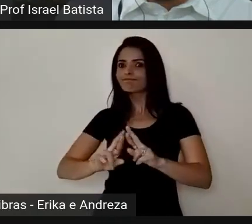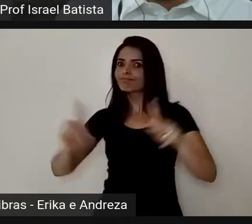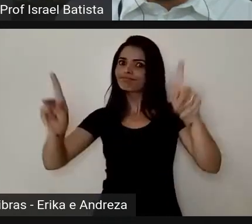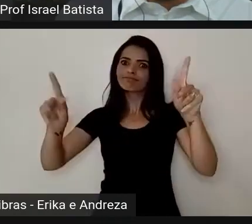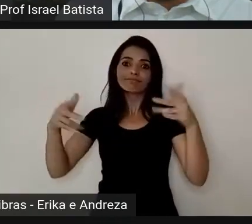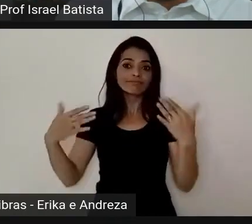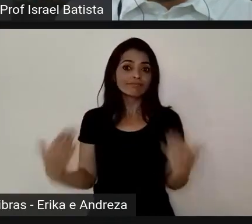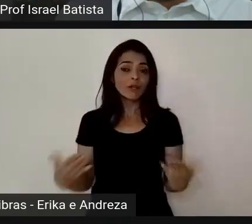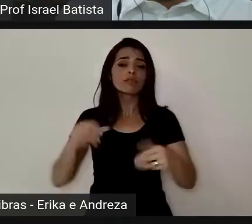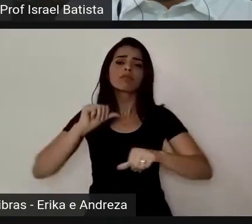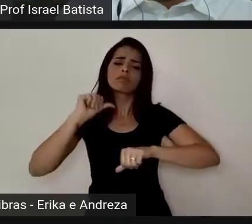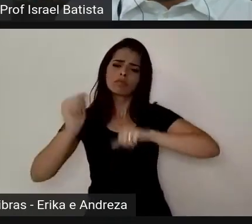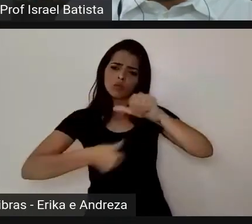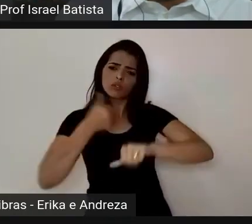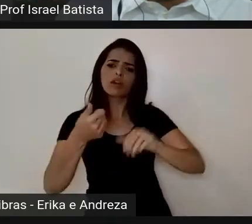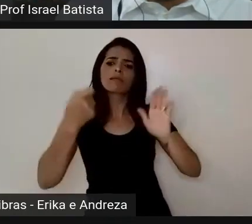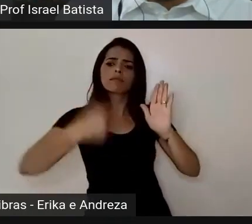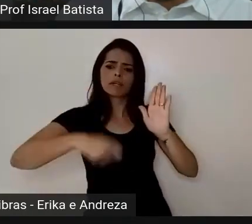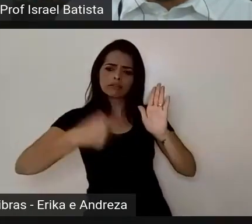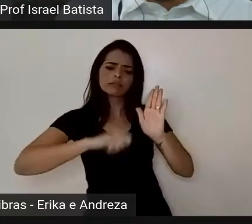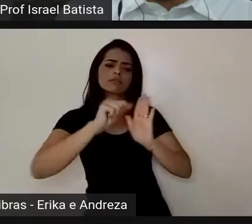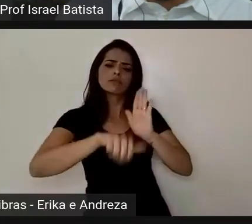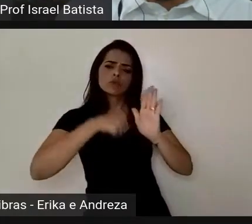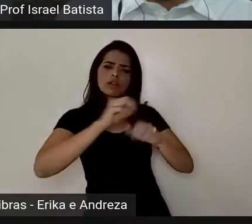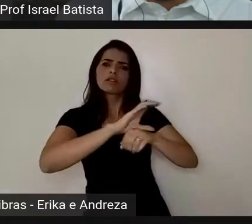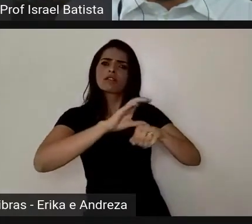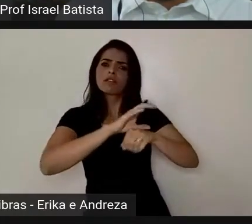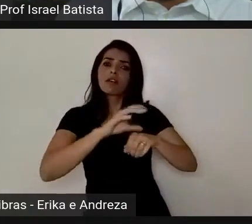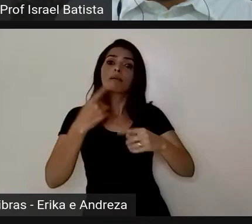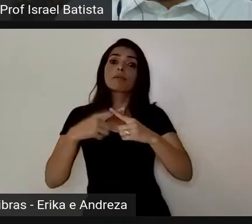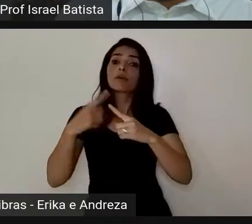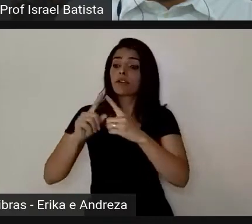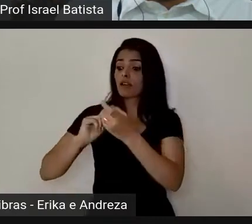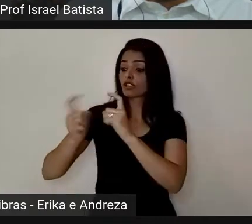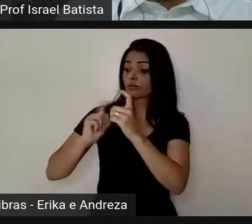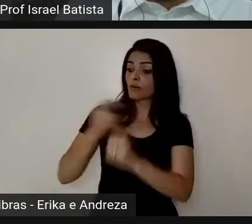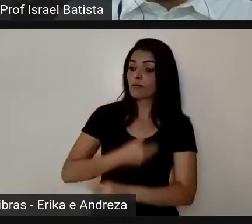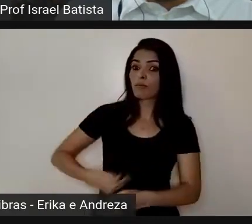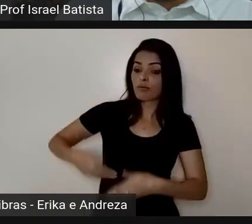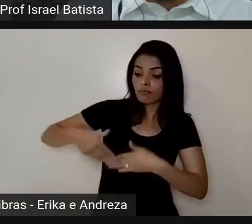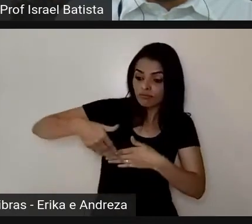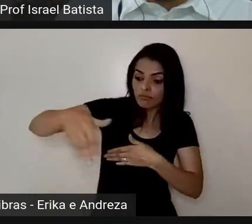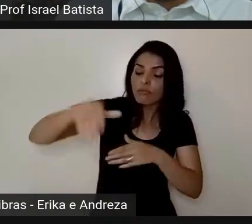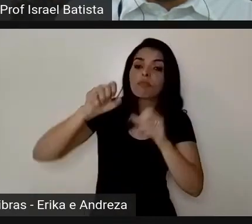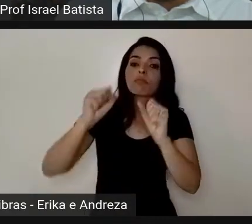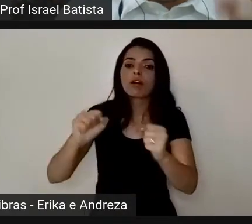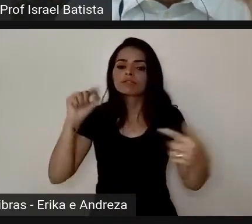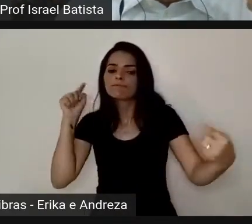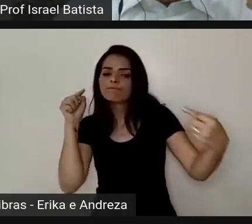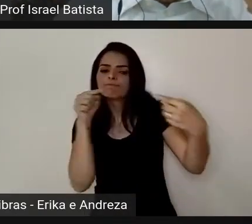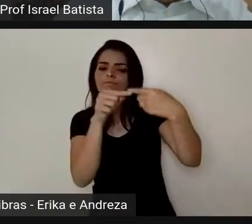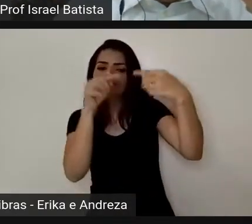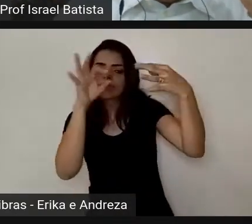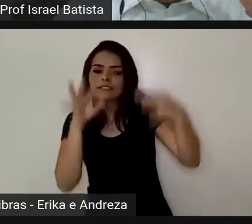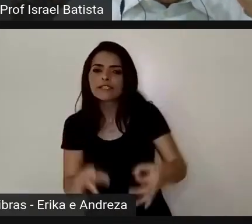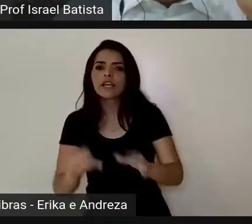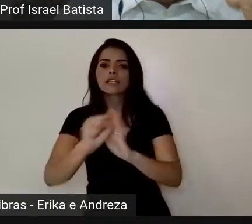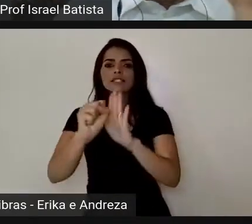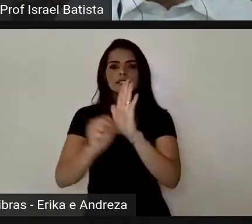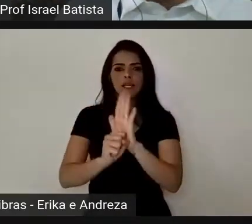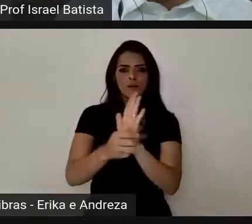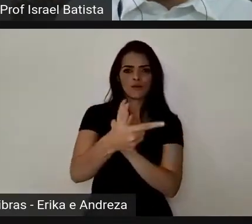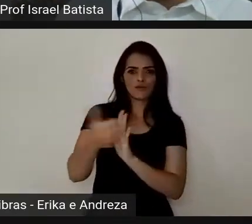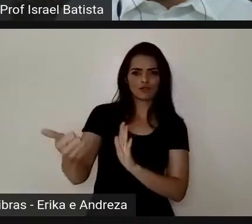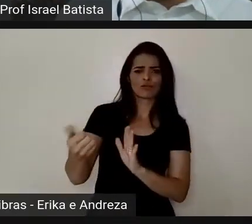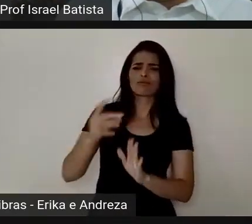ecoou na realidade. Então, a gente precisa modificar, sim, a nossa Constituição para que a administração pública brasileira possa responder